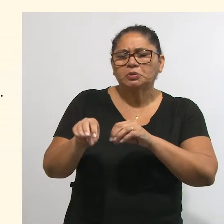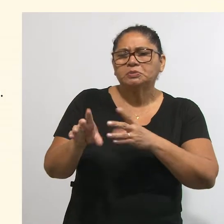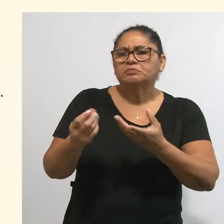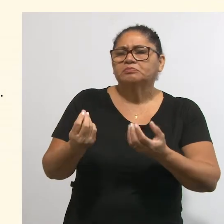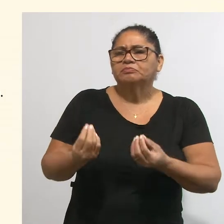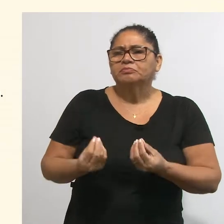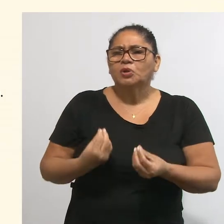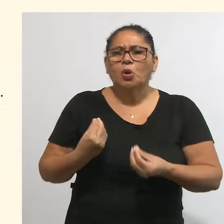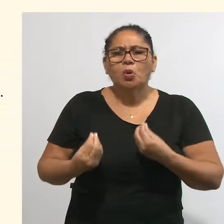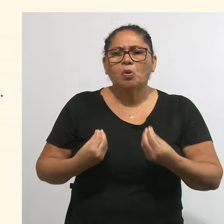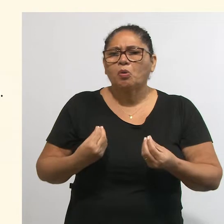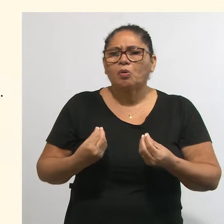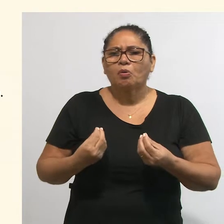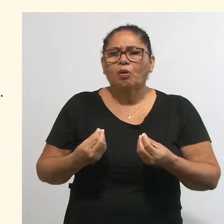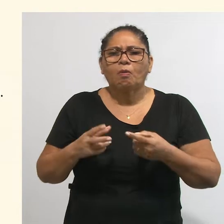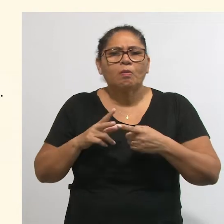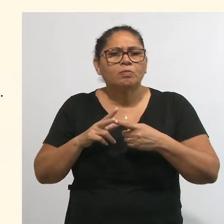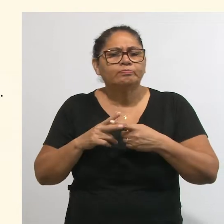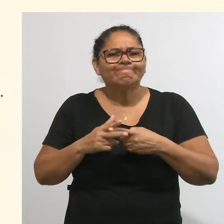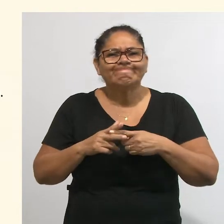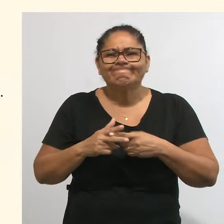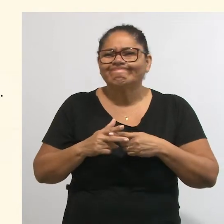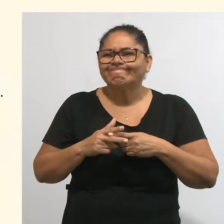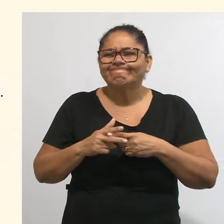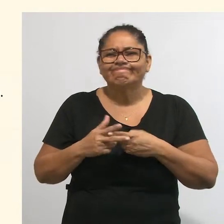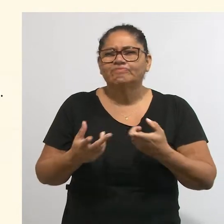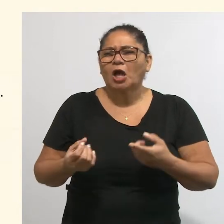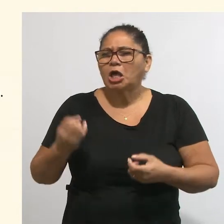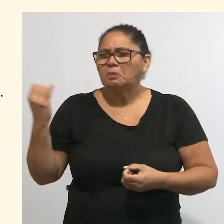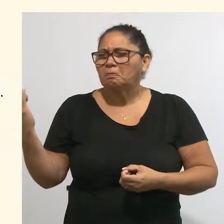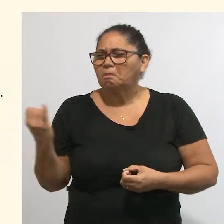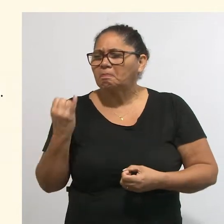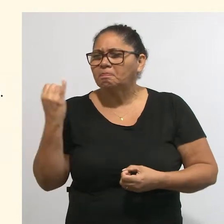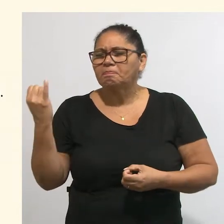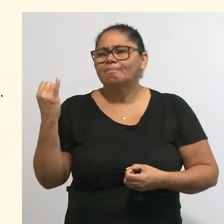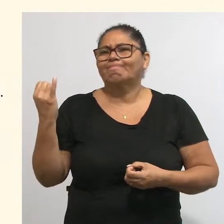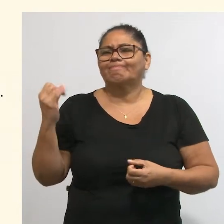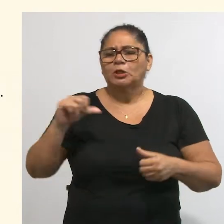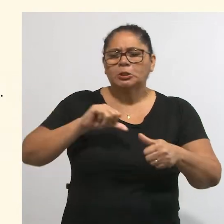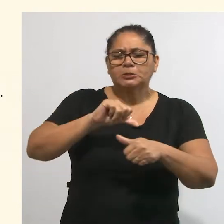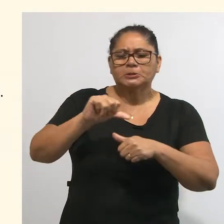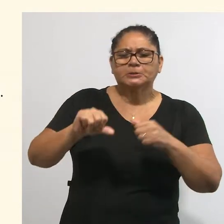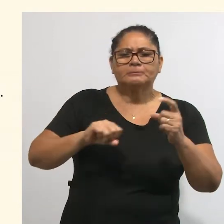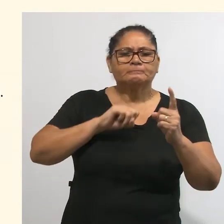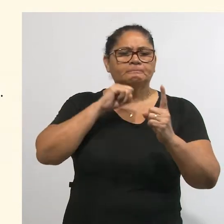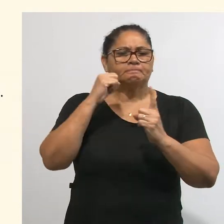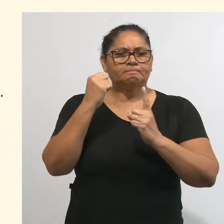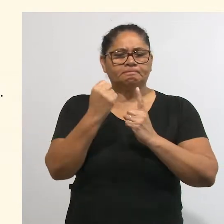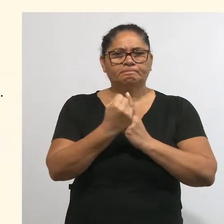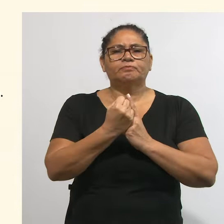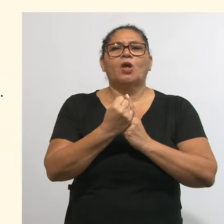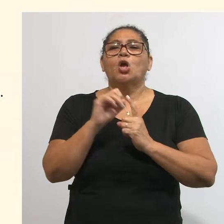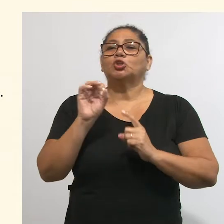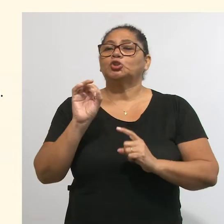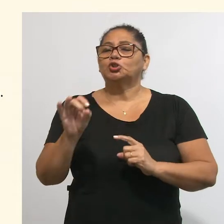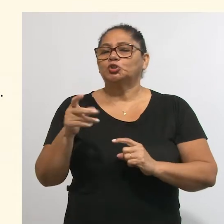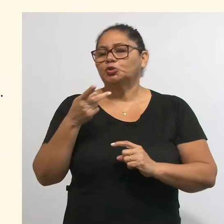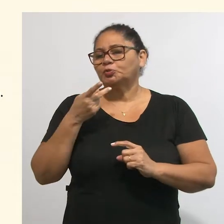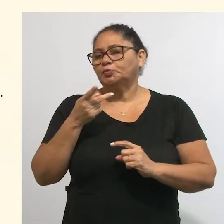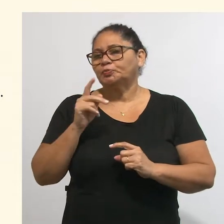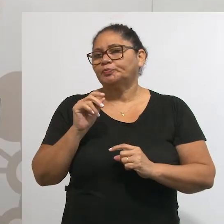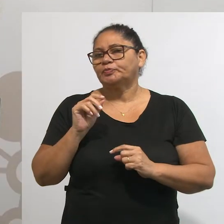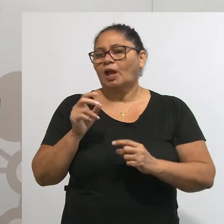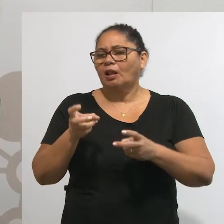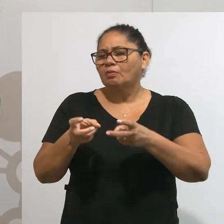educação como ferramenta indispensável para a transformação da sociedade. E só por essa fala a gente